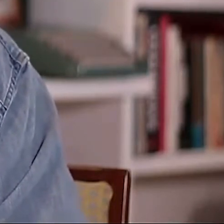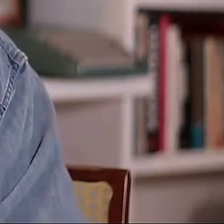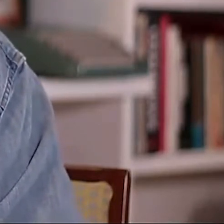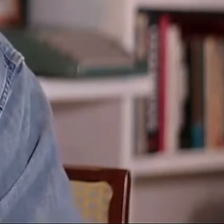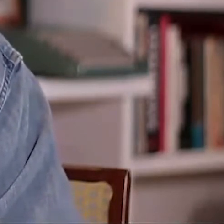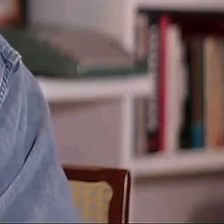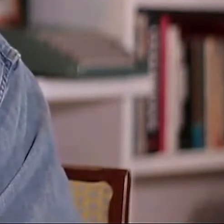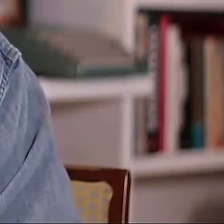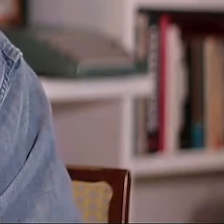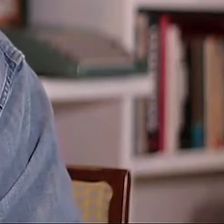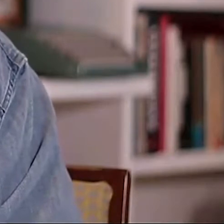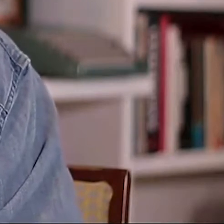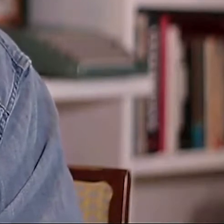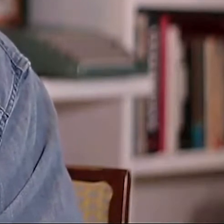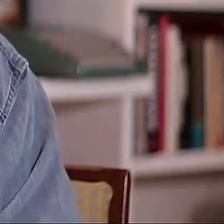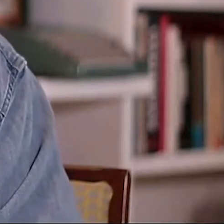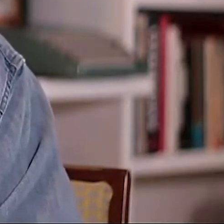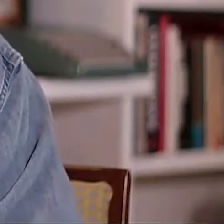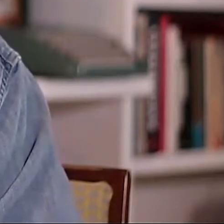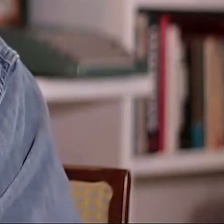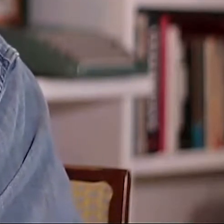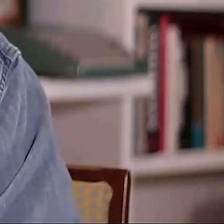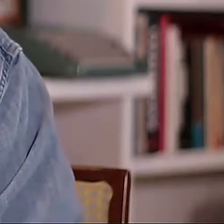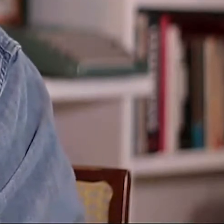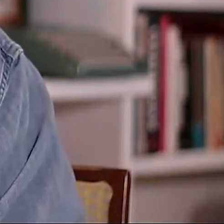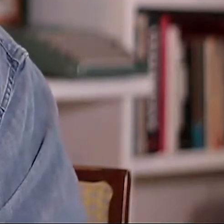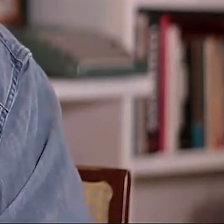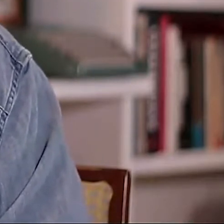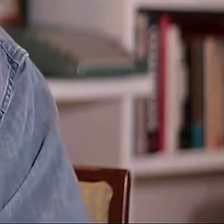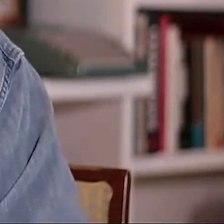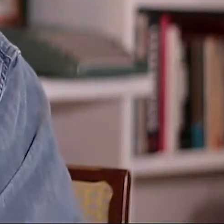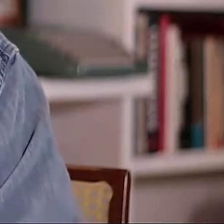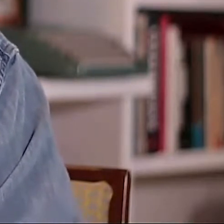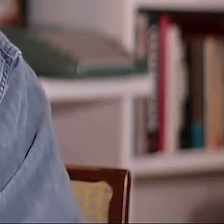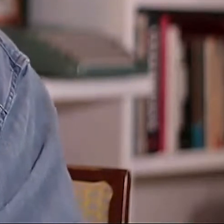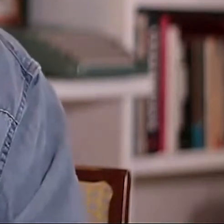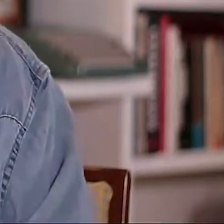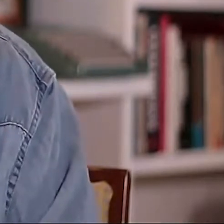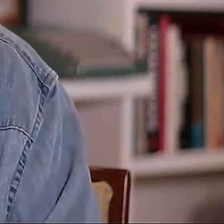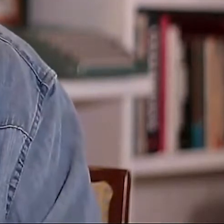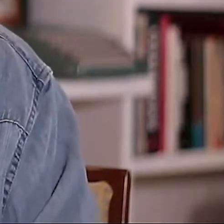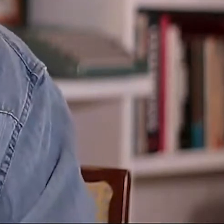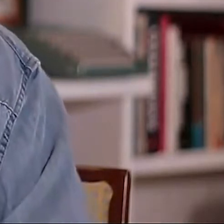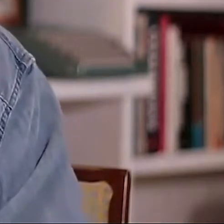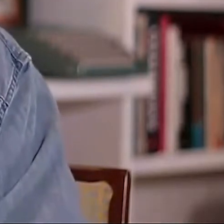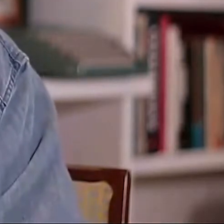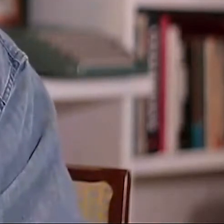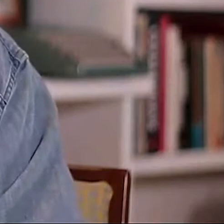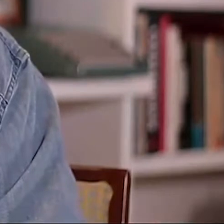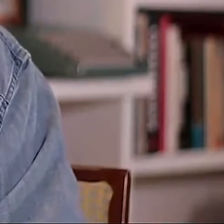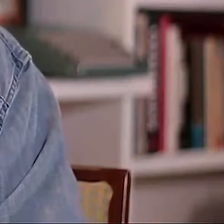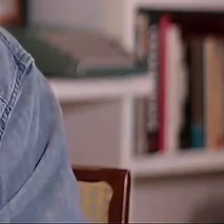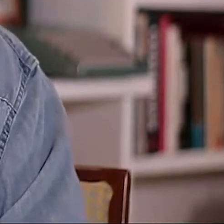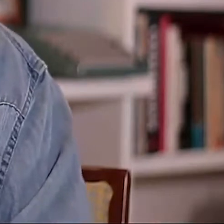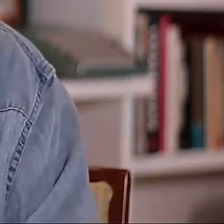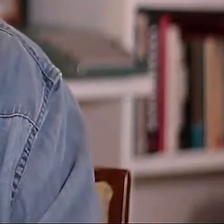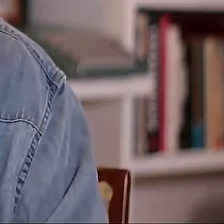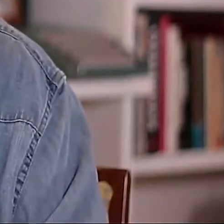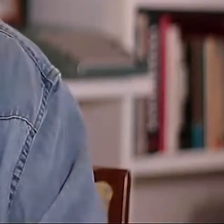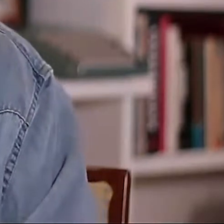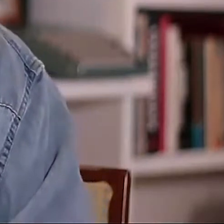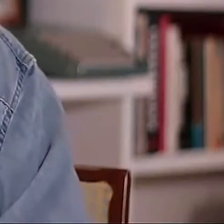sendo também transmitido em simultâneo no Instagram e no Facebook. E no Facebook também transmitido para